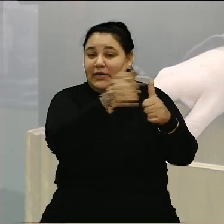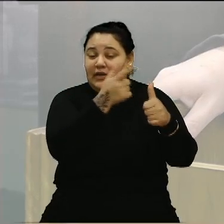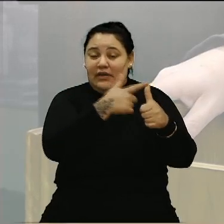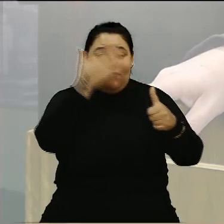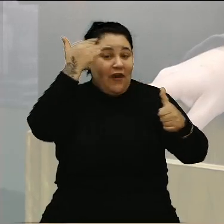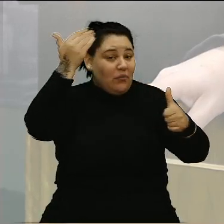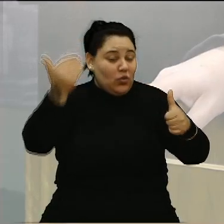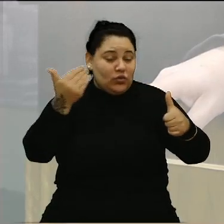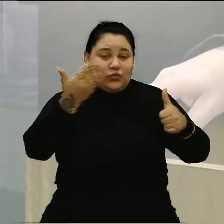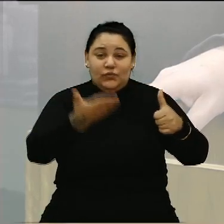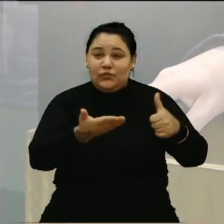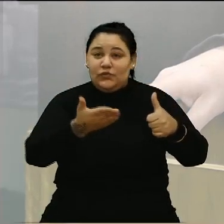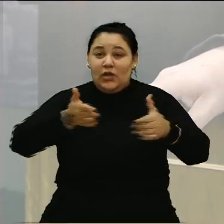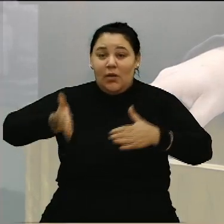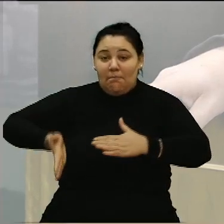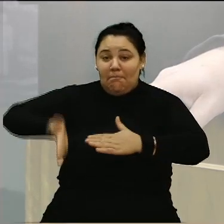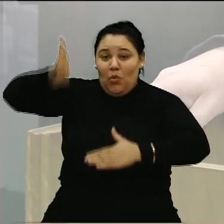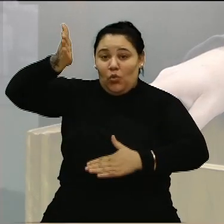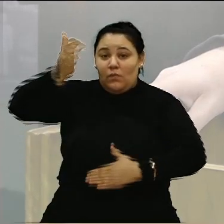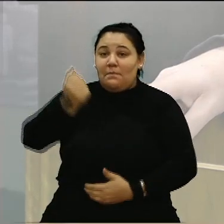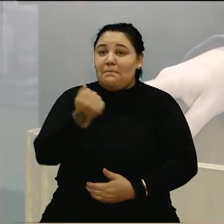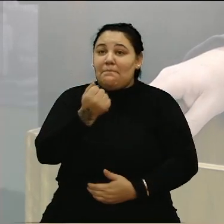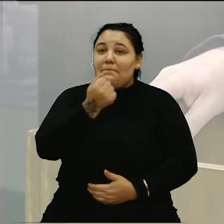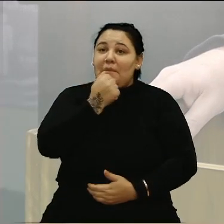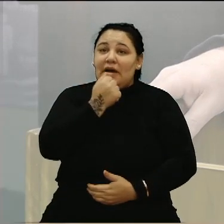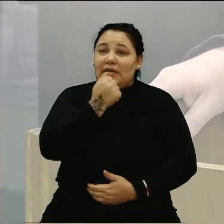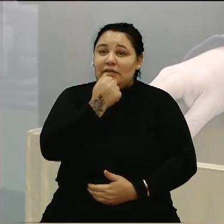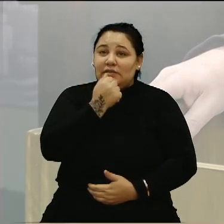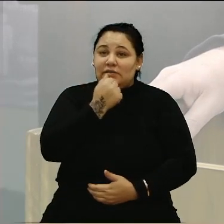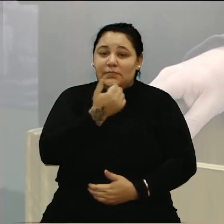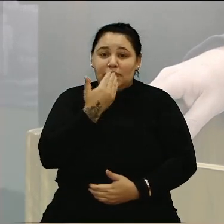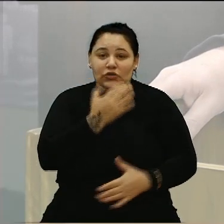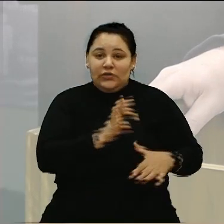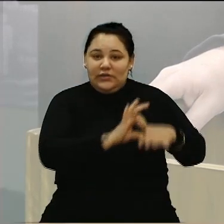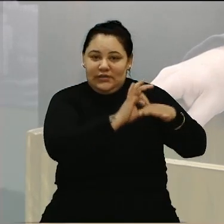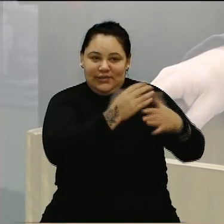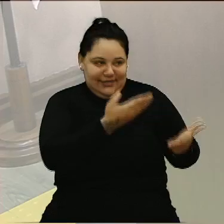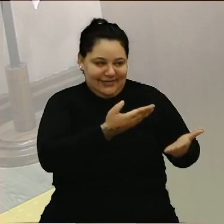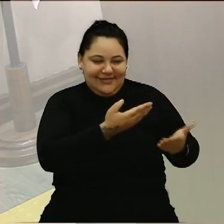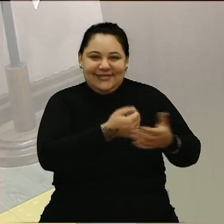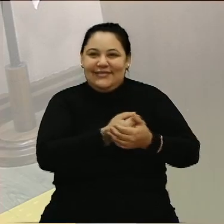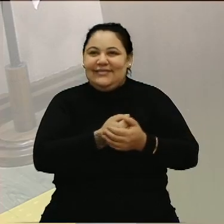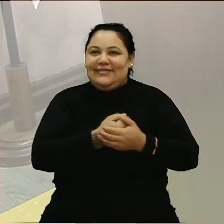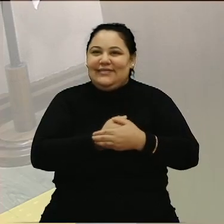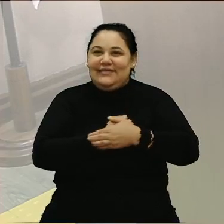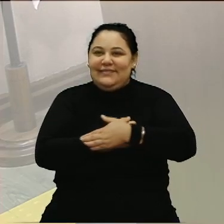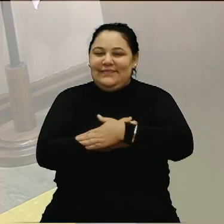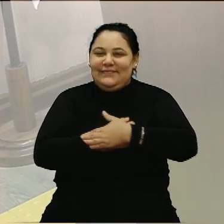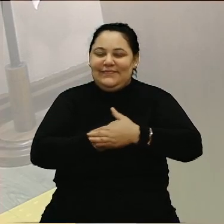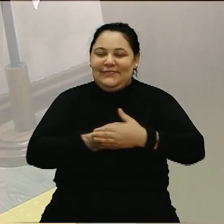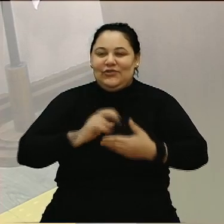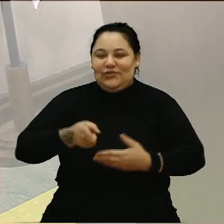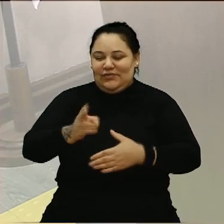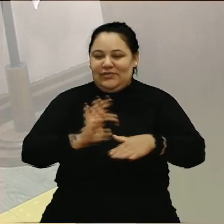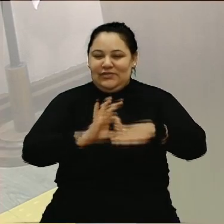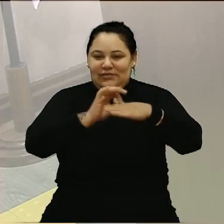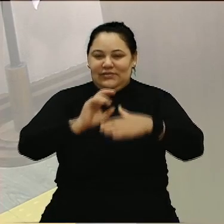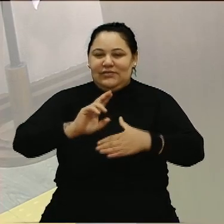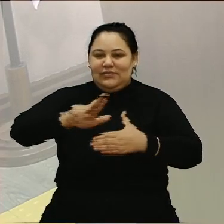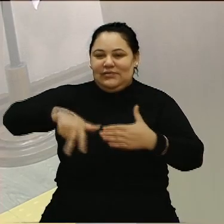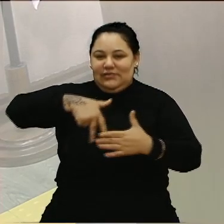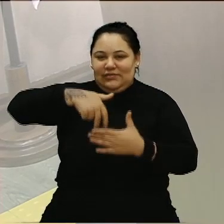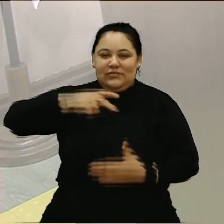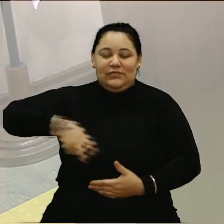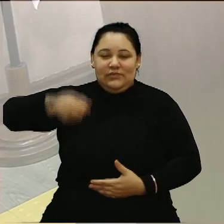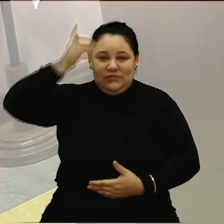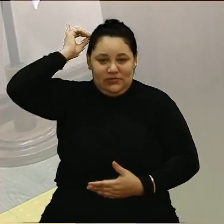famoso muro de pedra. Uma declaração de líder, né, presidente? Obrigado. Em declaração de líder, segue na tribuna vereador